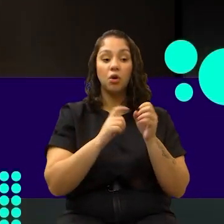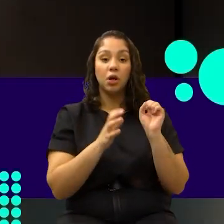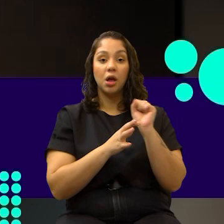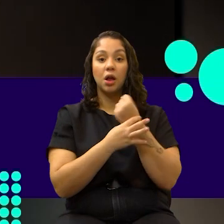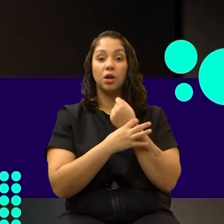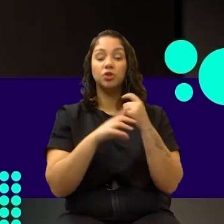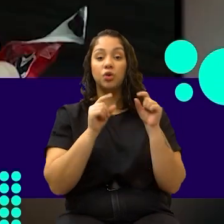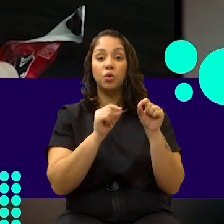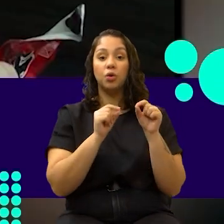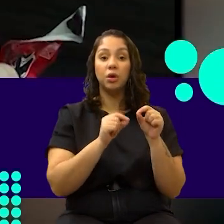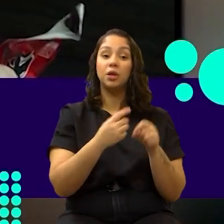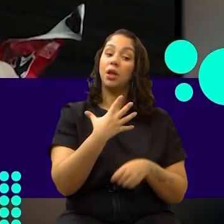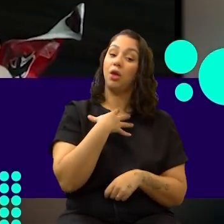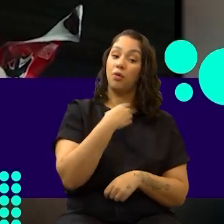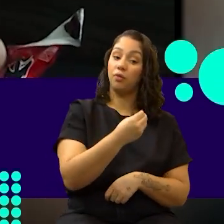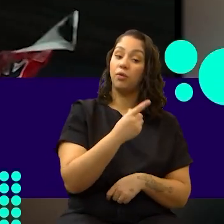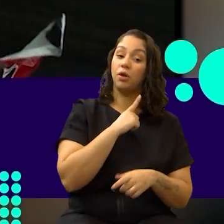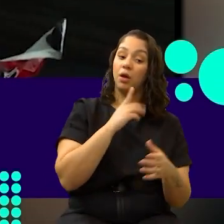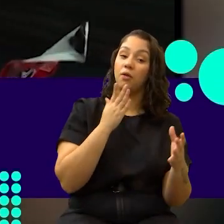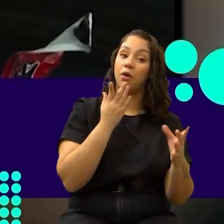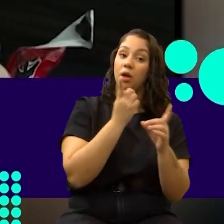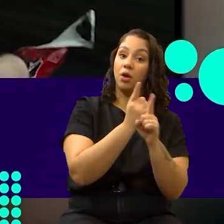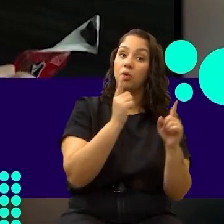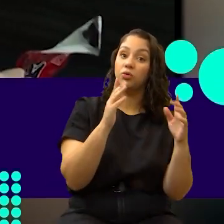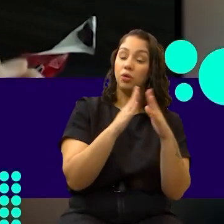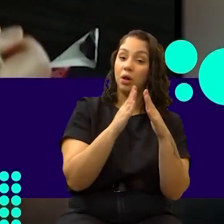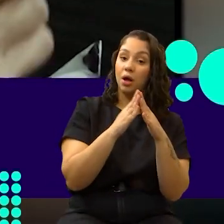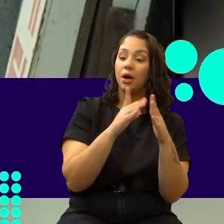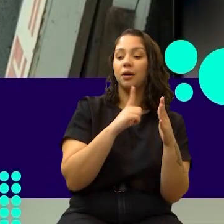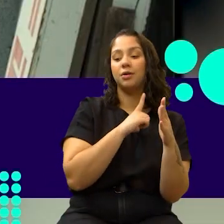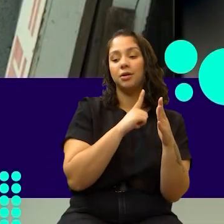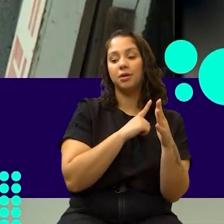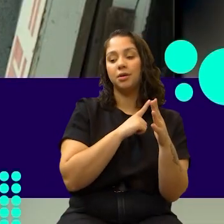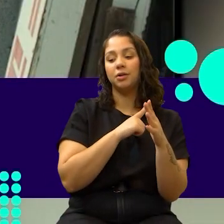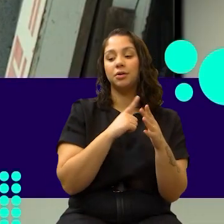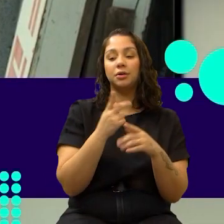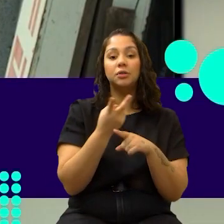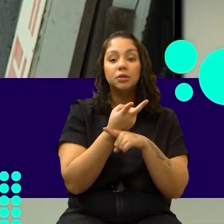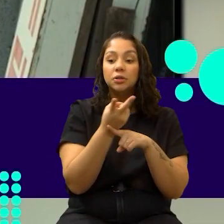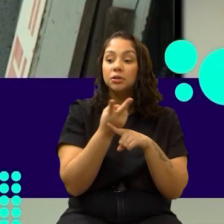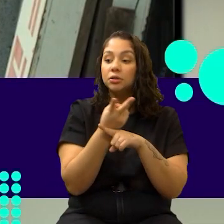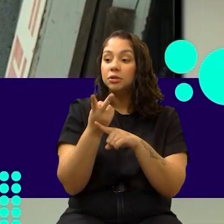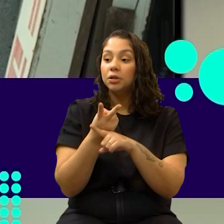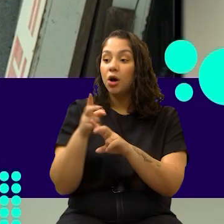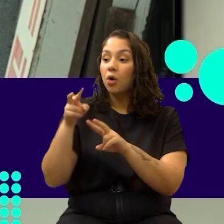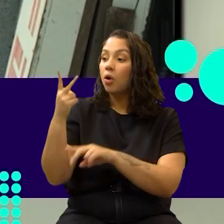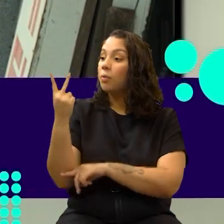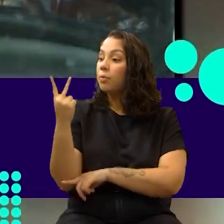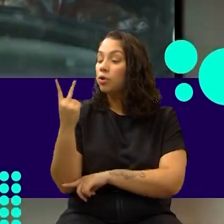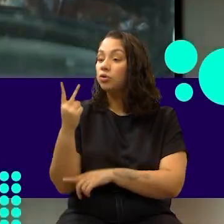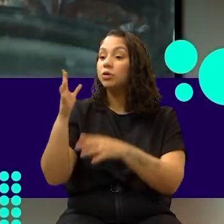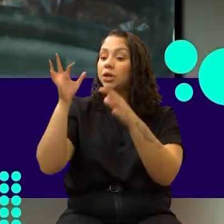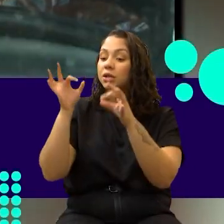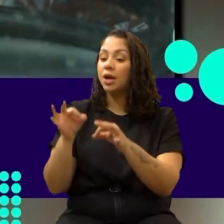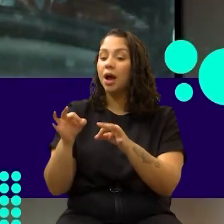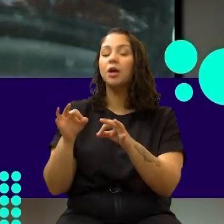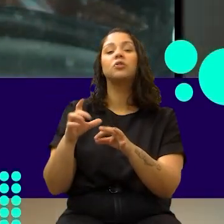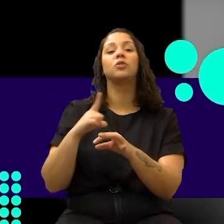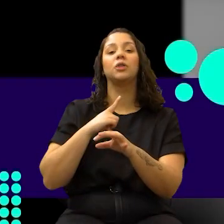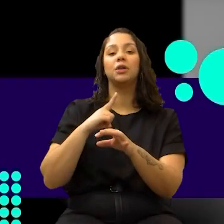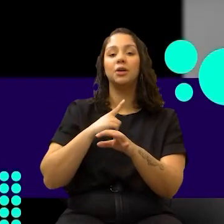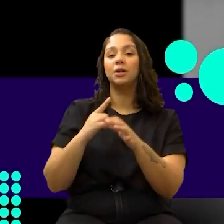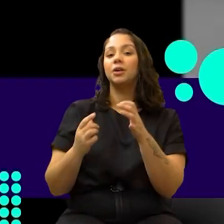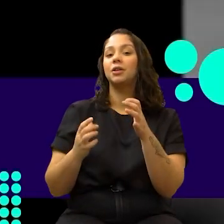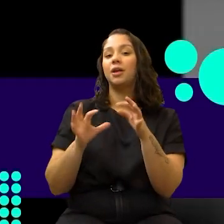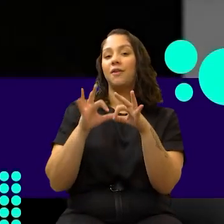ao retornar para garantir que seu filho encontre um bom lar. Os três embarcam em uma jornada para encontrar o casal